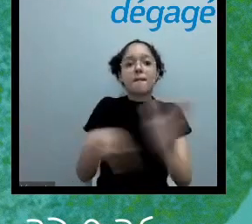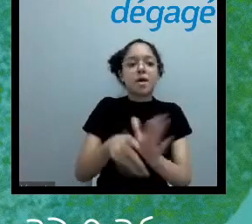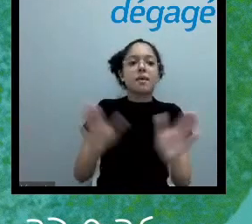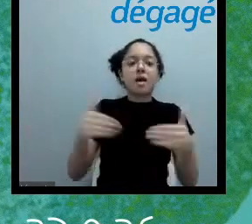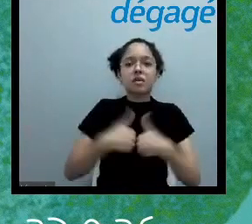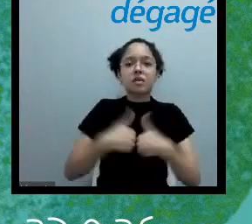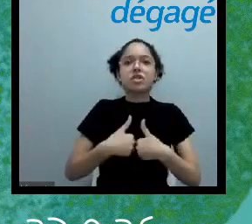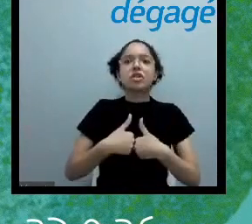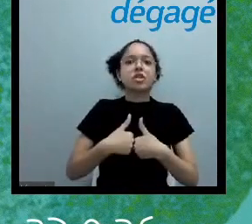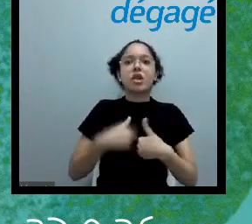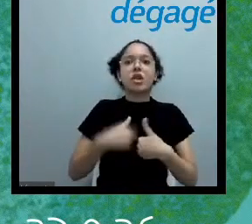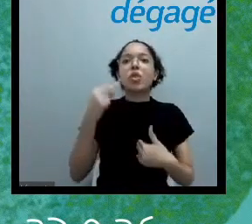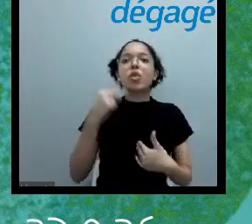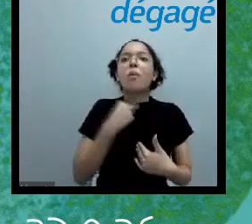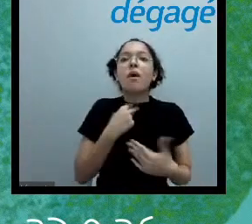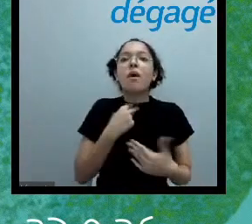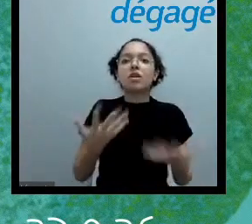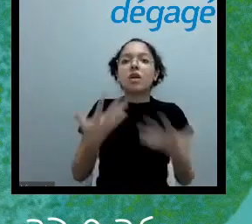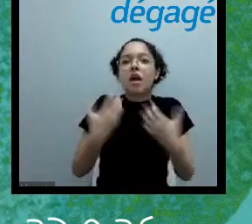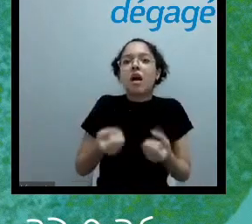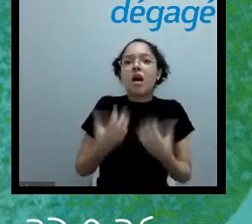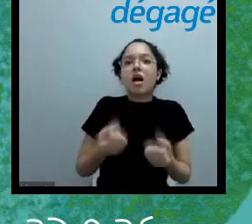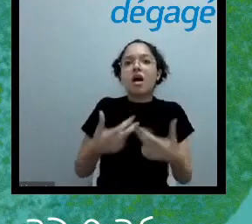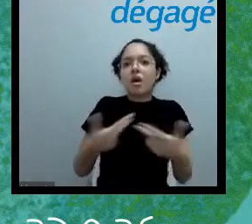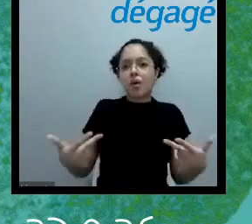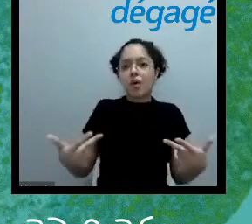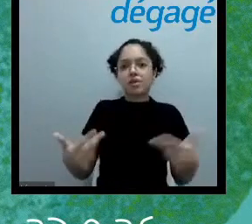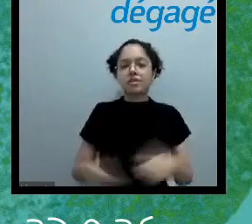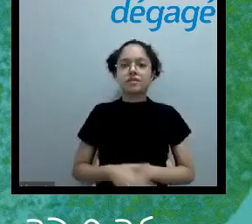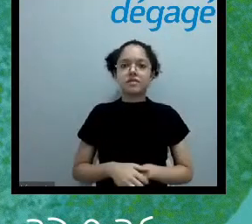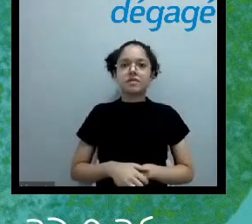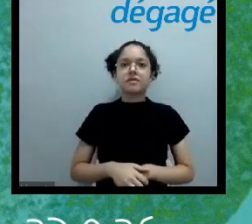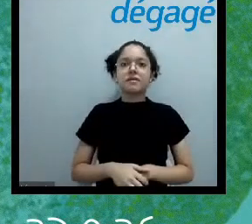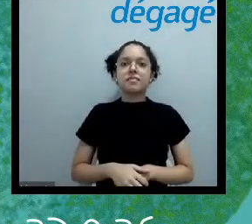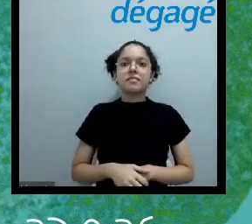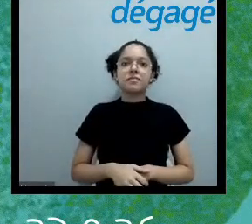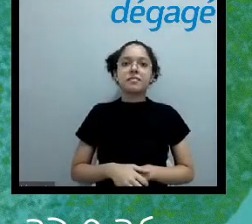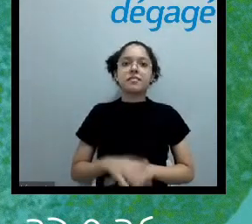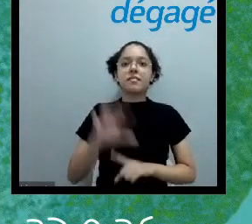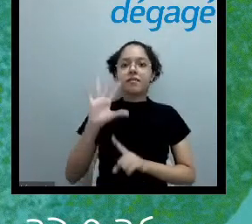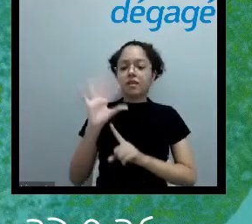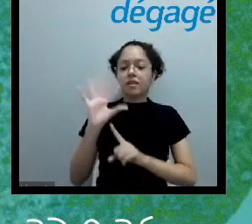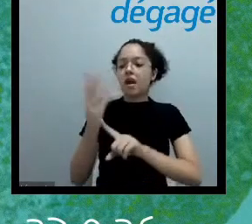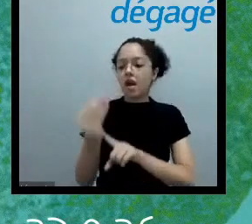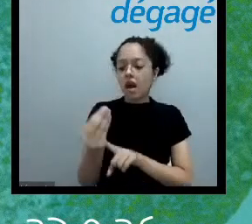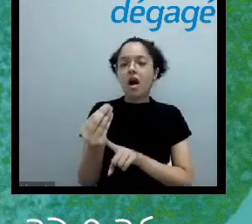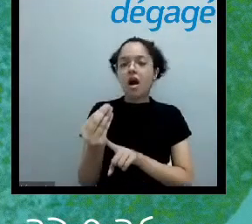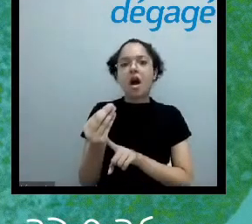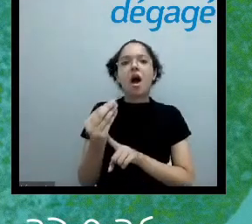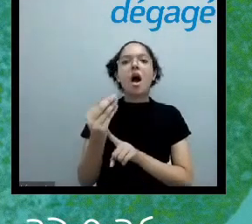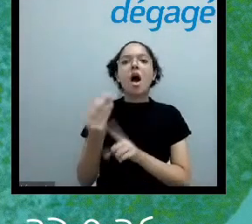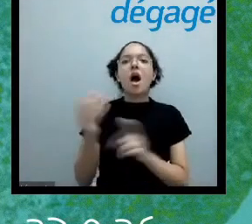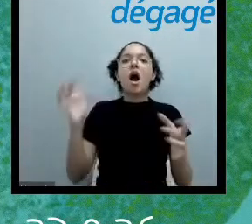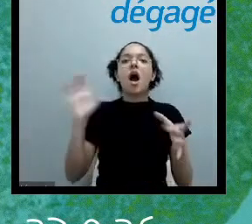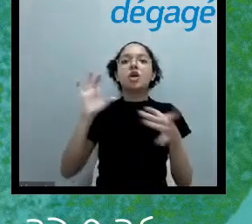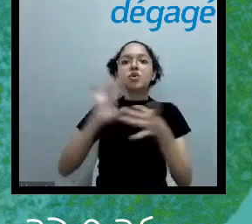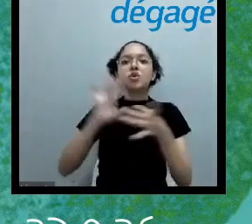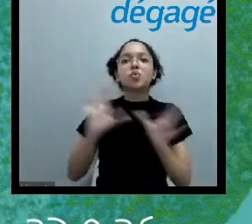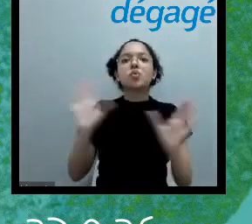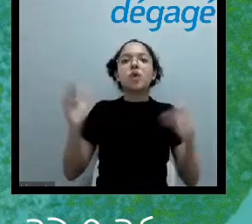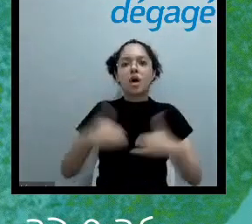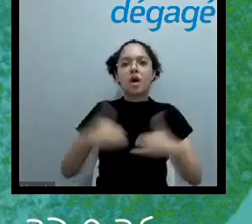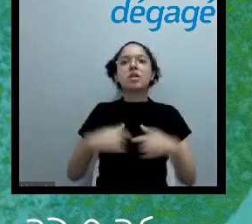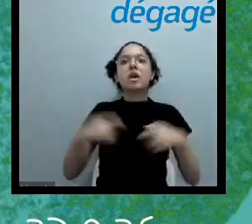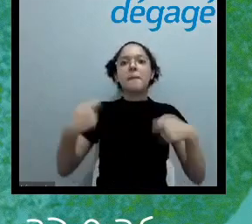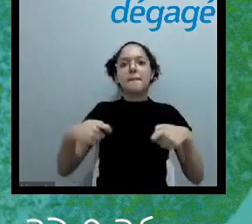né? A arte está aí como os autismos para dizer para nós, neurotípicos, que podemos sim ser, falar, se relacionar,